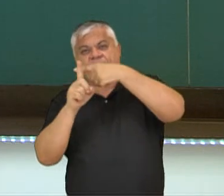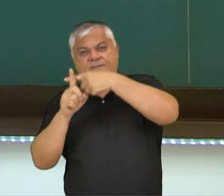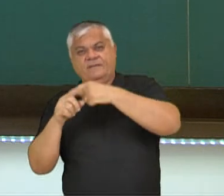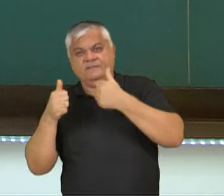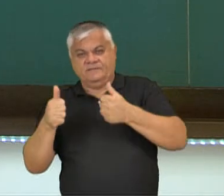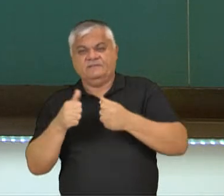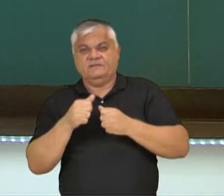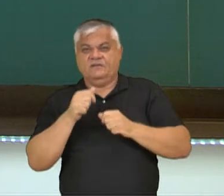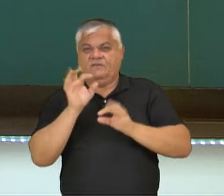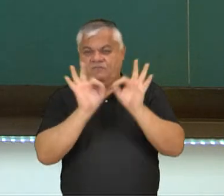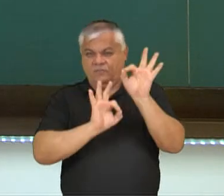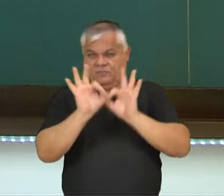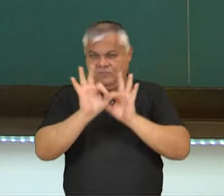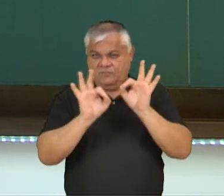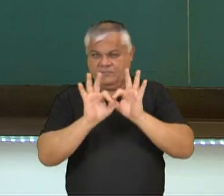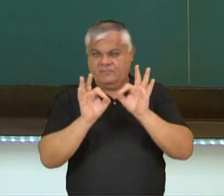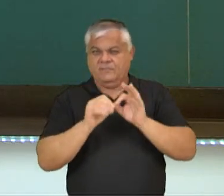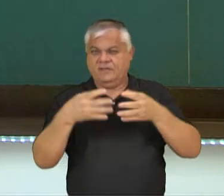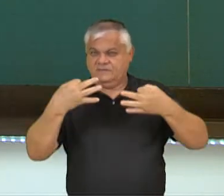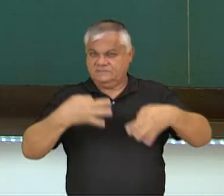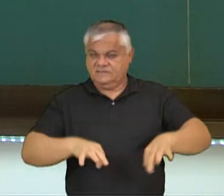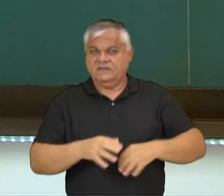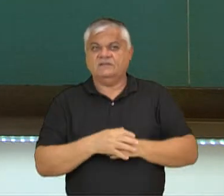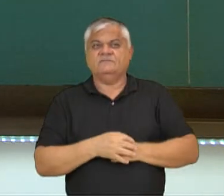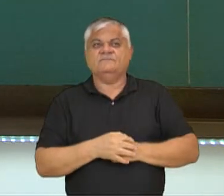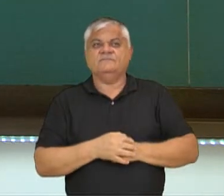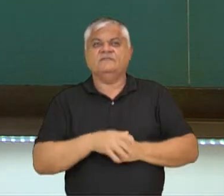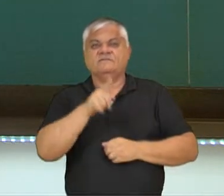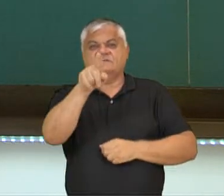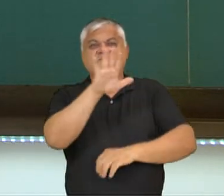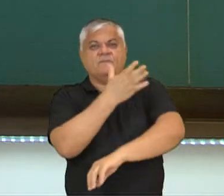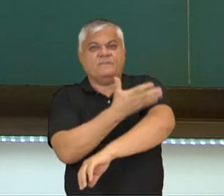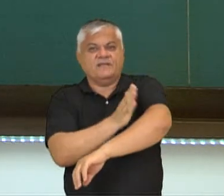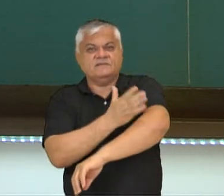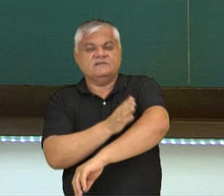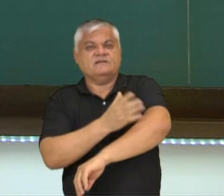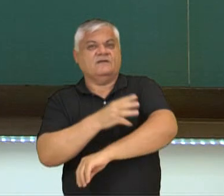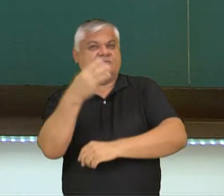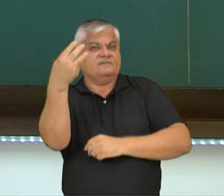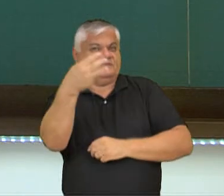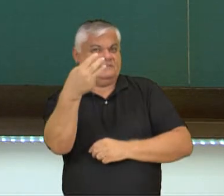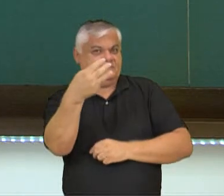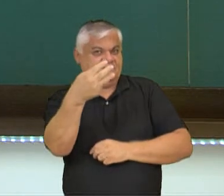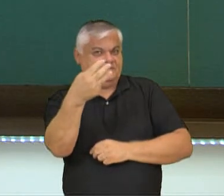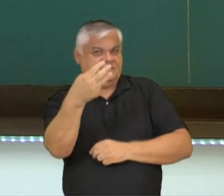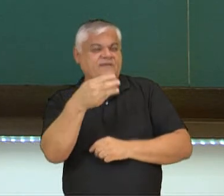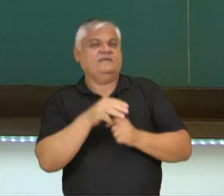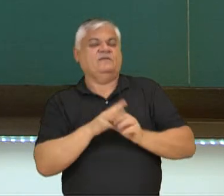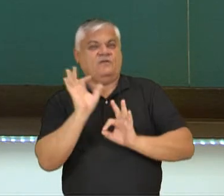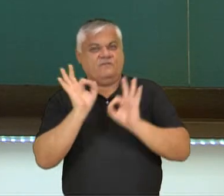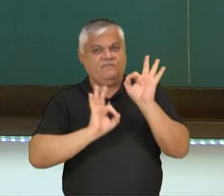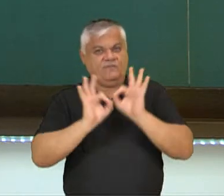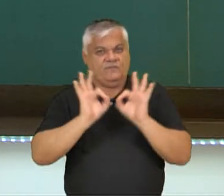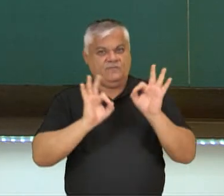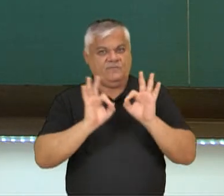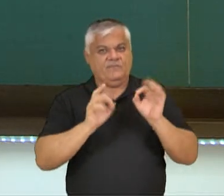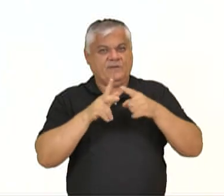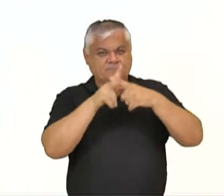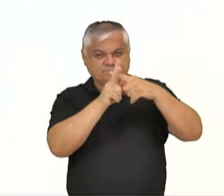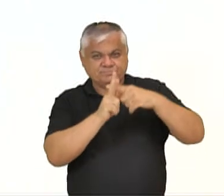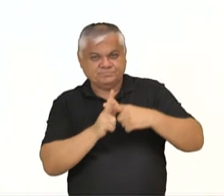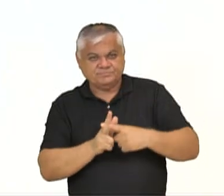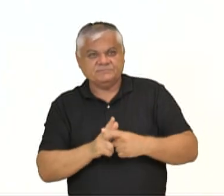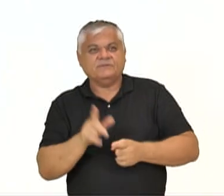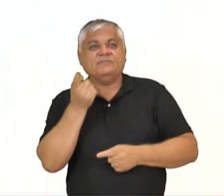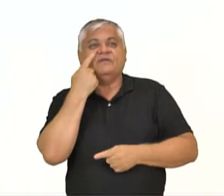para vocês certinho já no material. Enquanto eu vou arrumar esse material, vocês vão fazer a próxima atividade, a próxima proposta, que é para você me